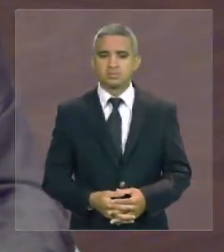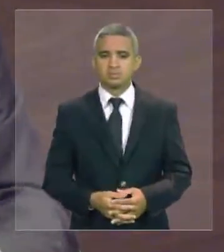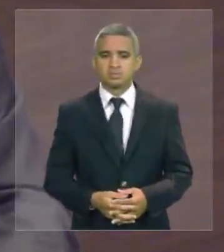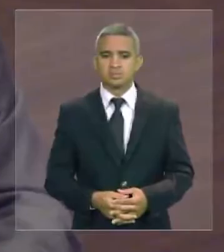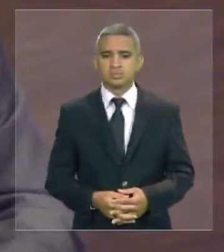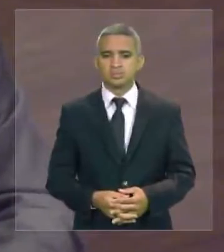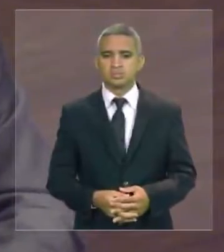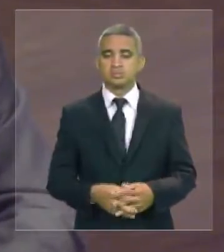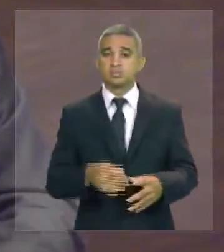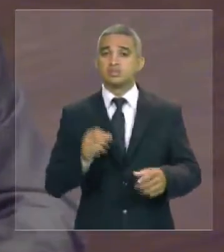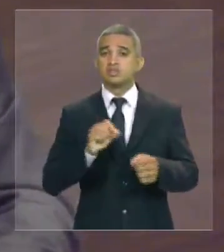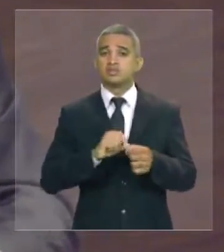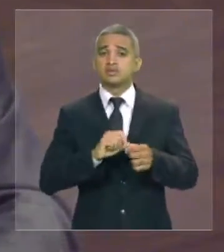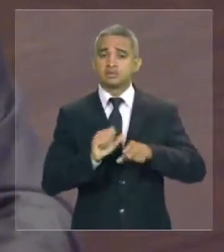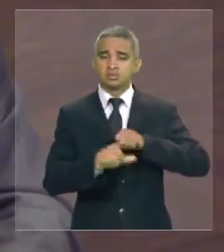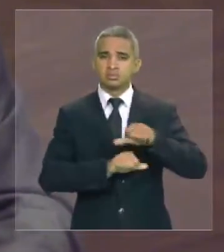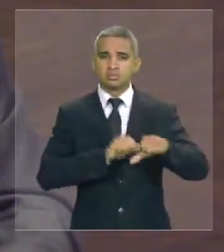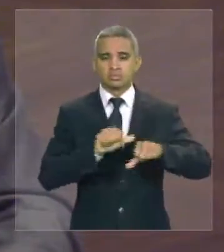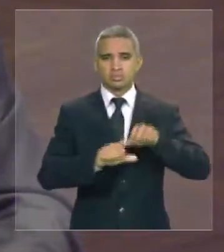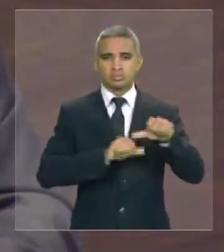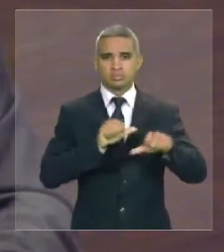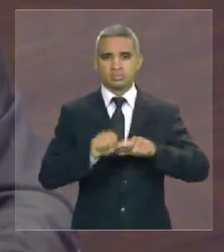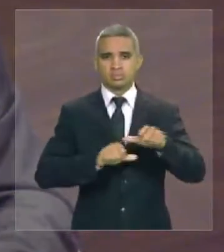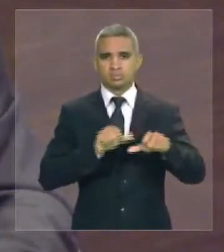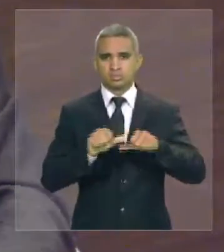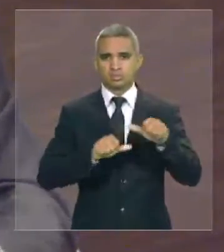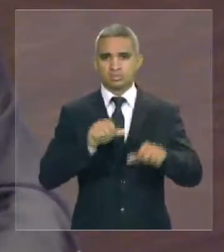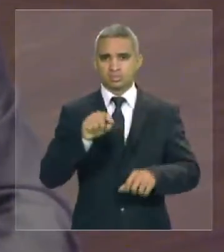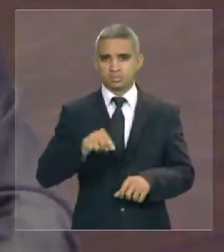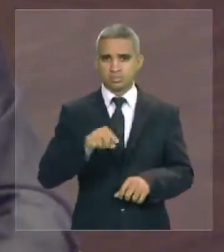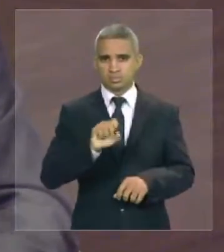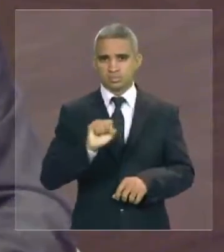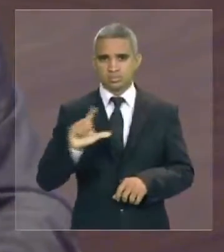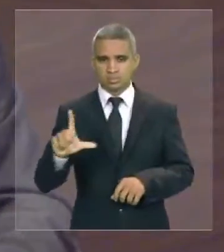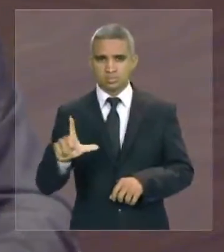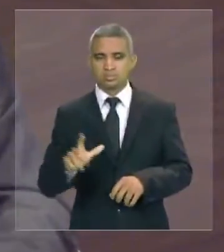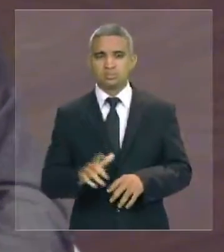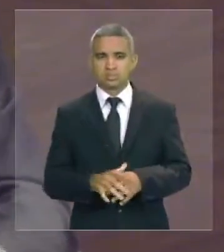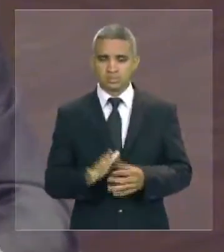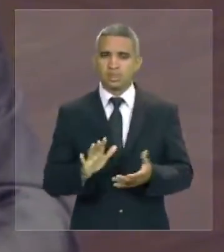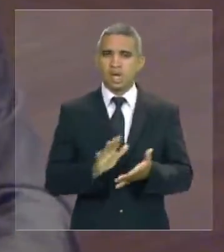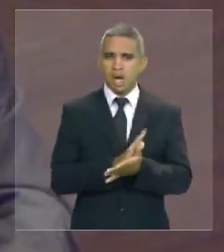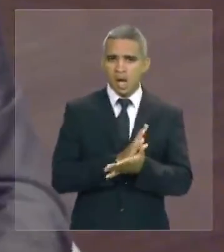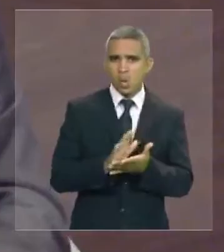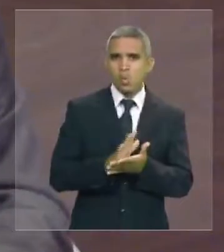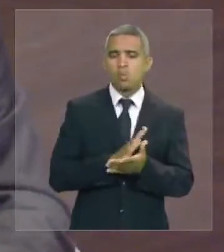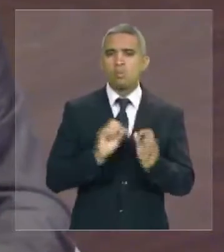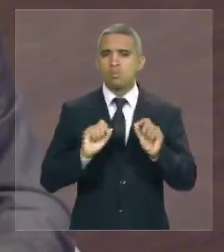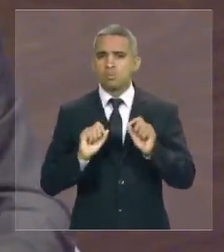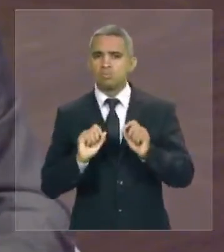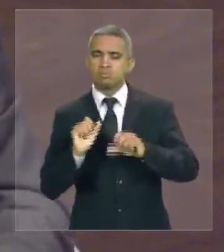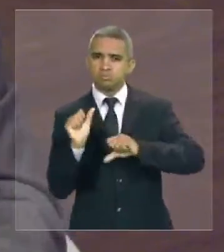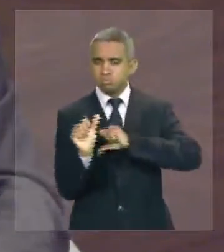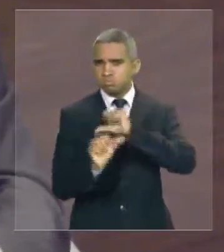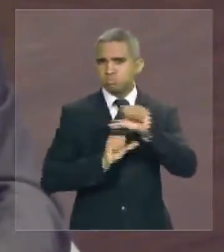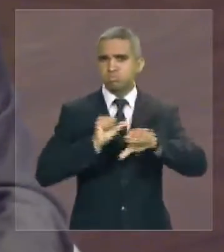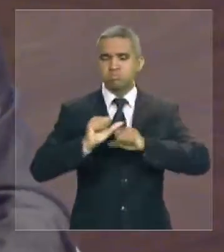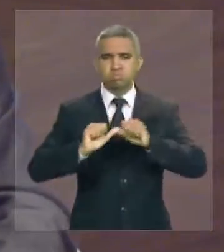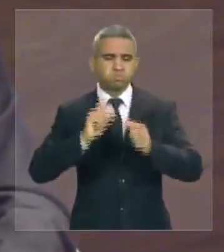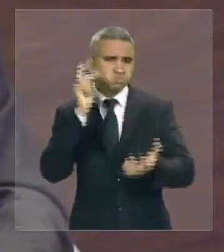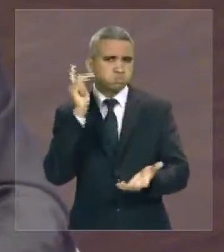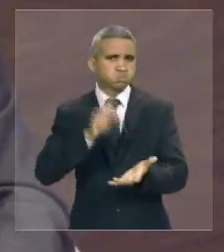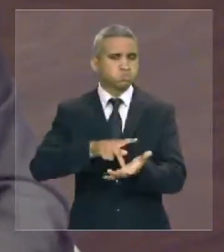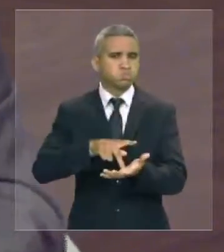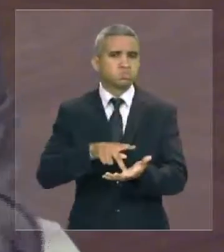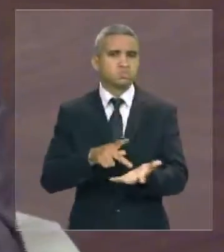é mudanças, transformações radicais, necessárias,